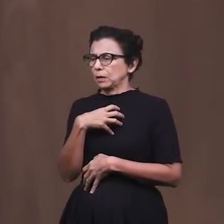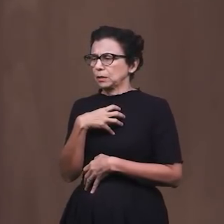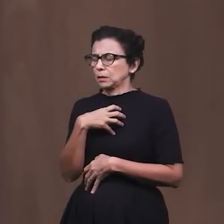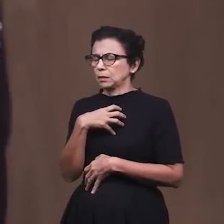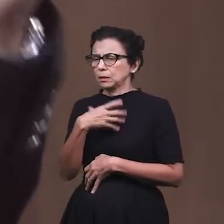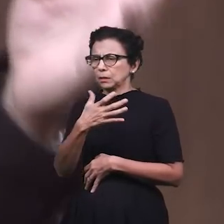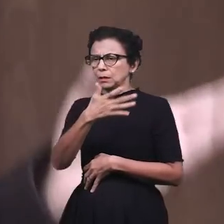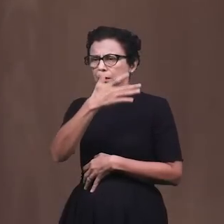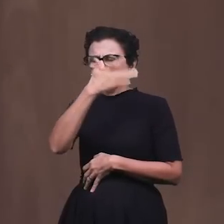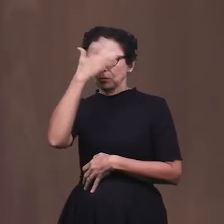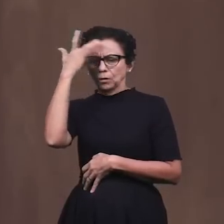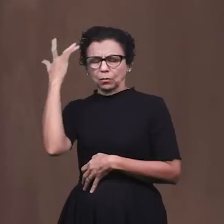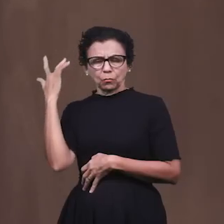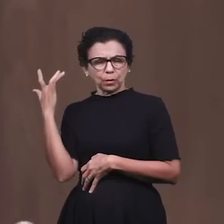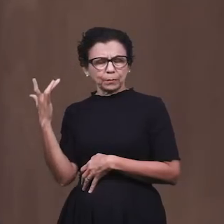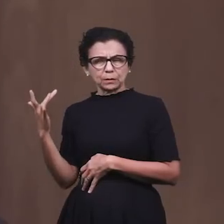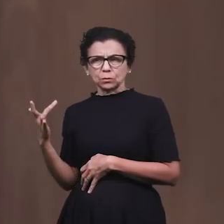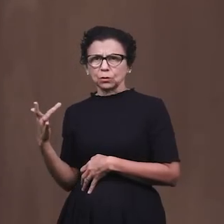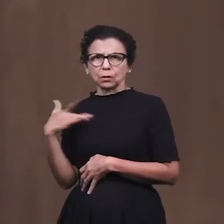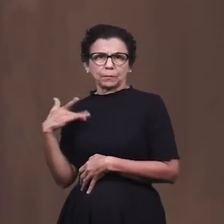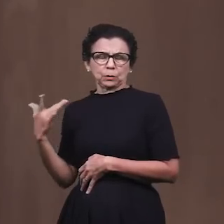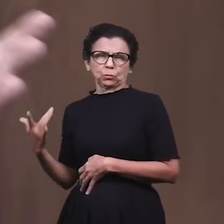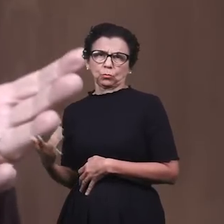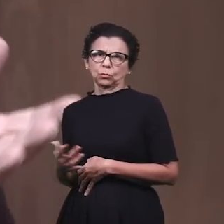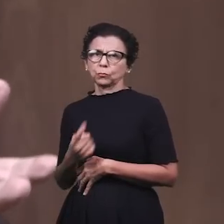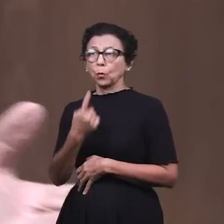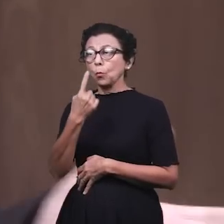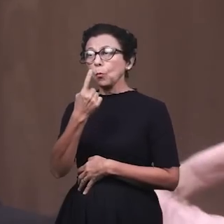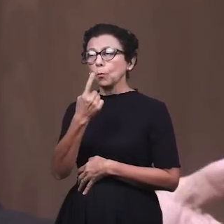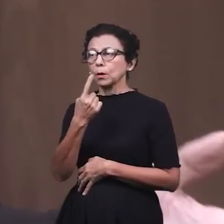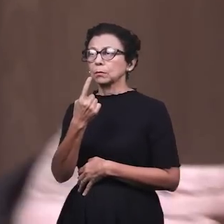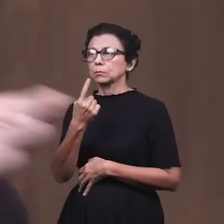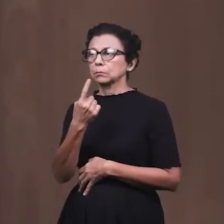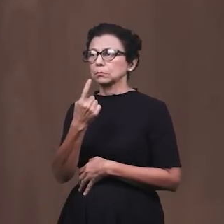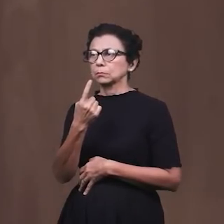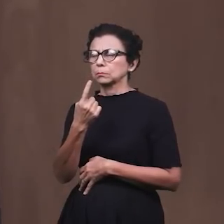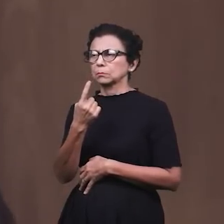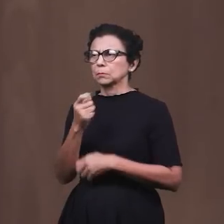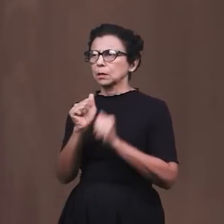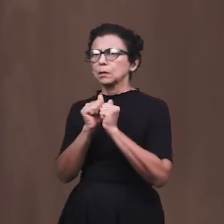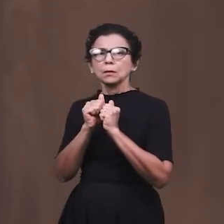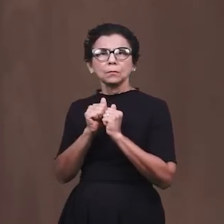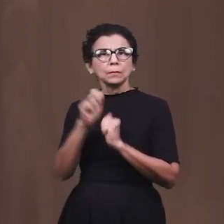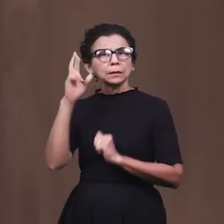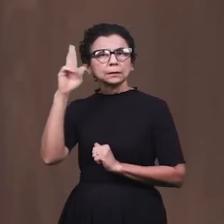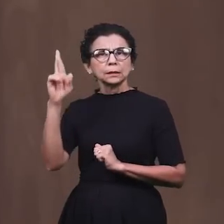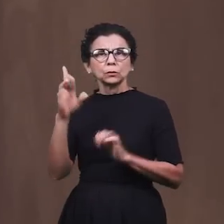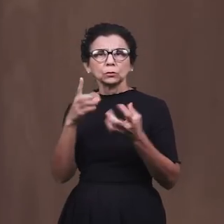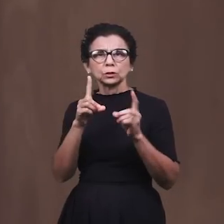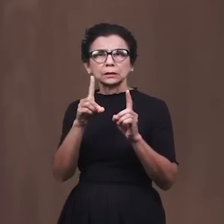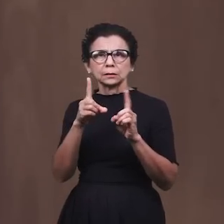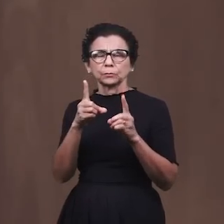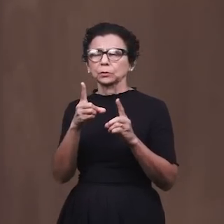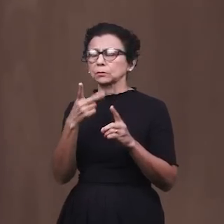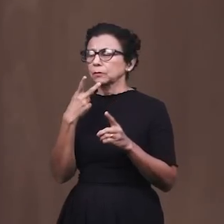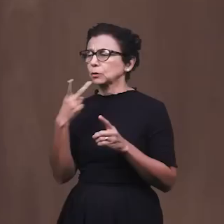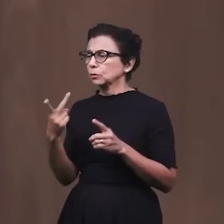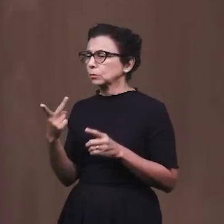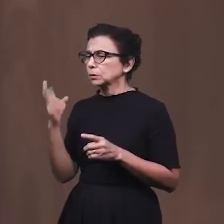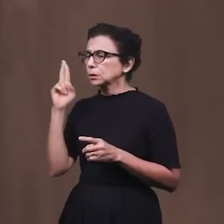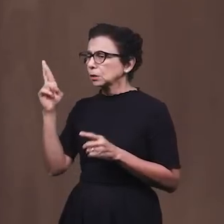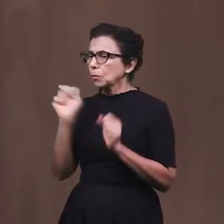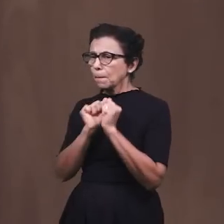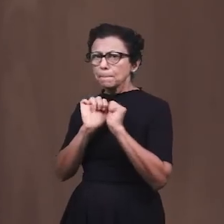uma multidão me tocou, porque aquilo os discípulos estavam vendo, mas Senhor, tem uma multidão te tocando. Não, mas alguém me tocou.